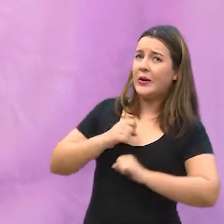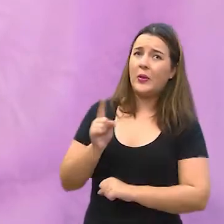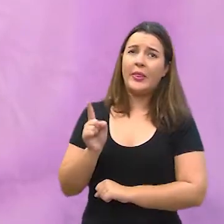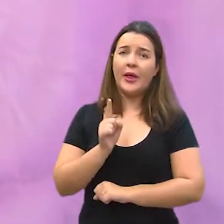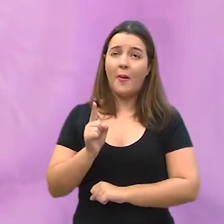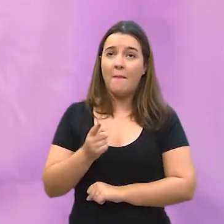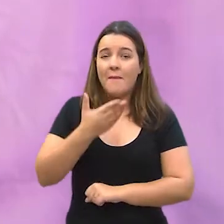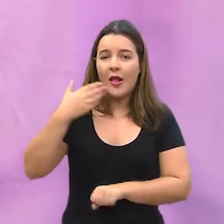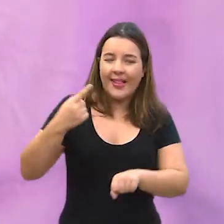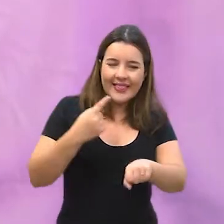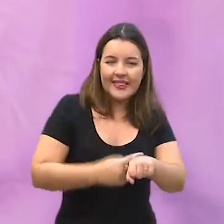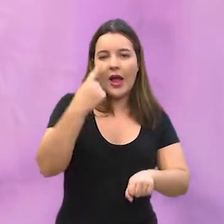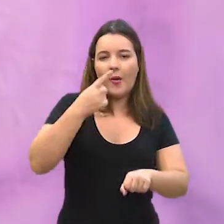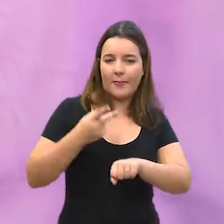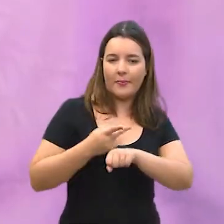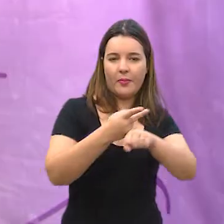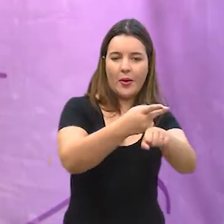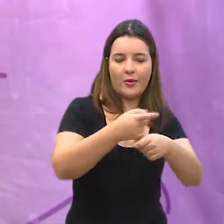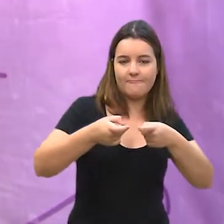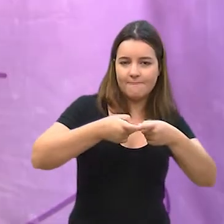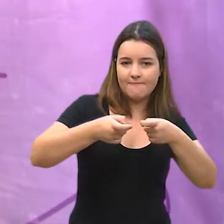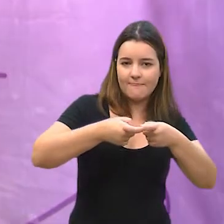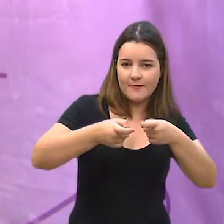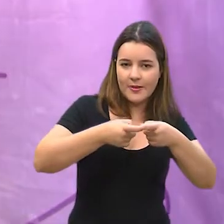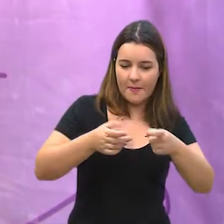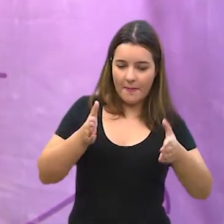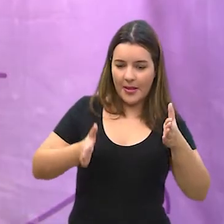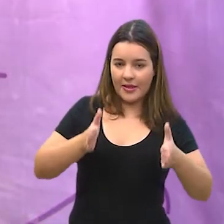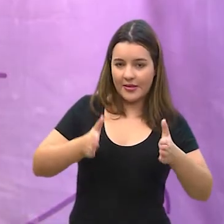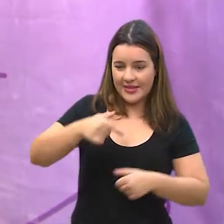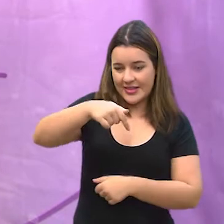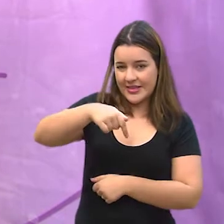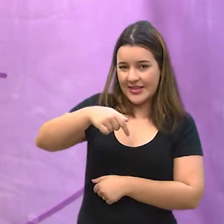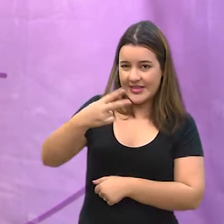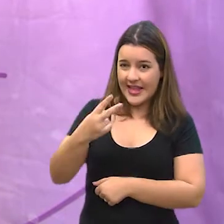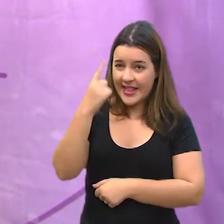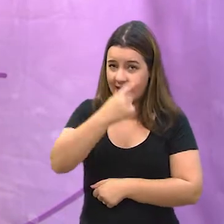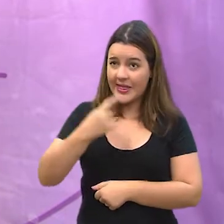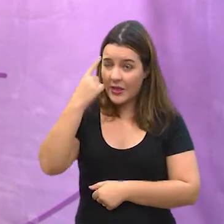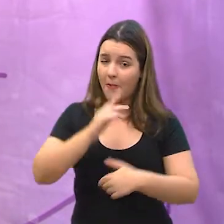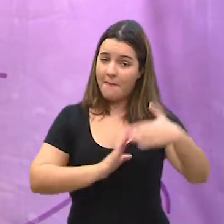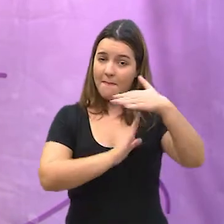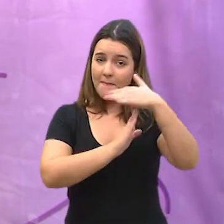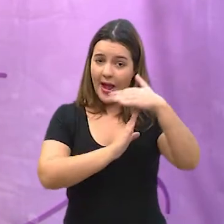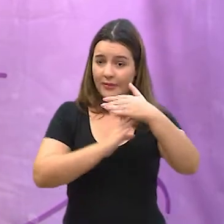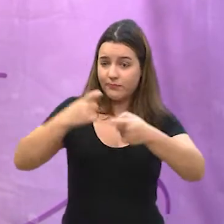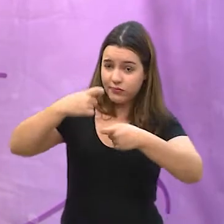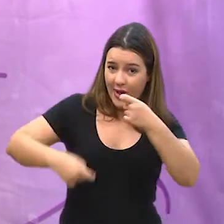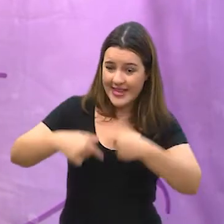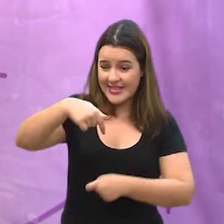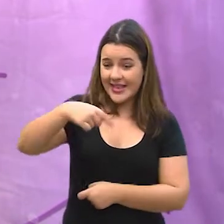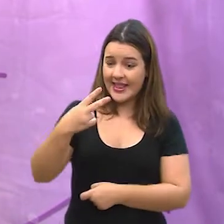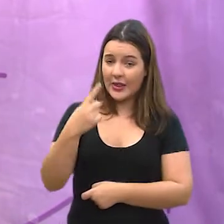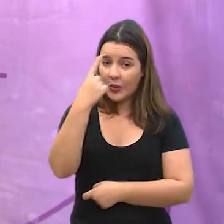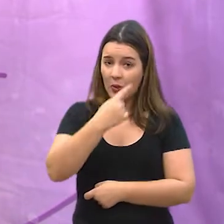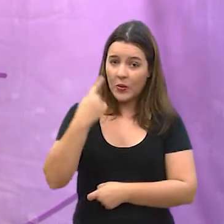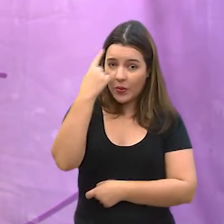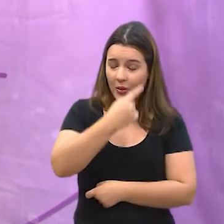iniciado precocemente, as pessoas infectadas podem levar uma vida praticamente normal, né? Então, é muito importante que as